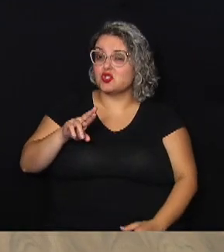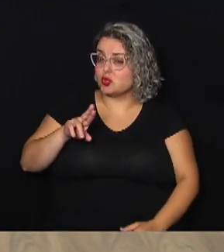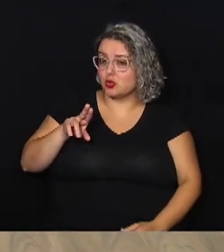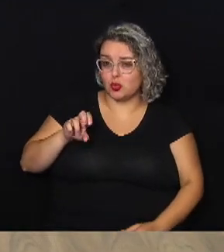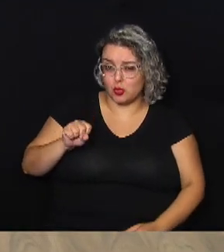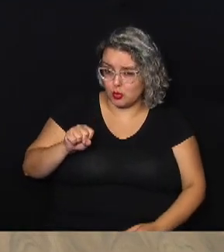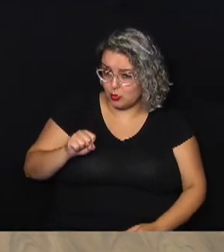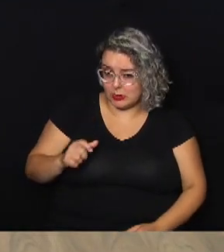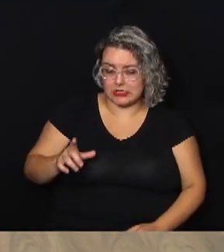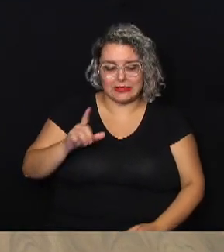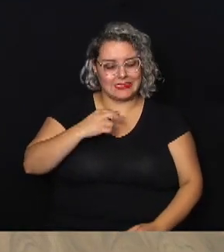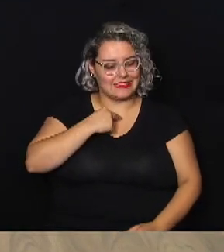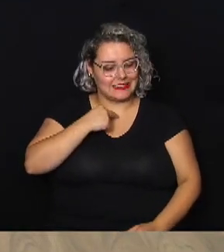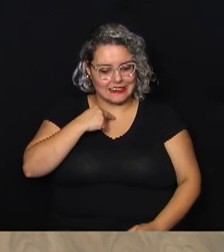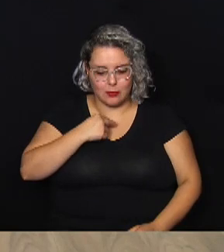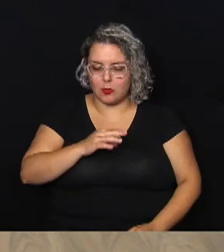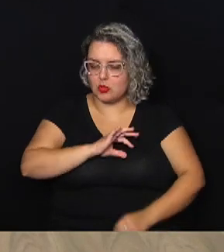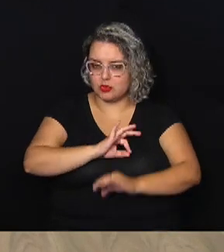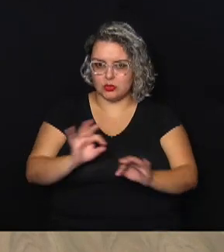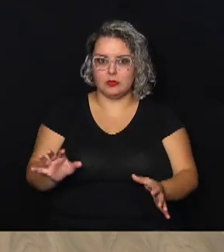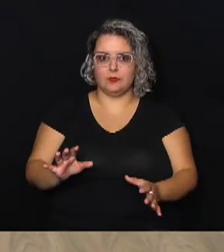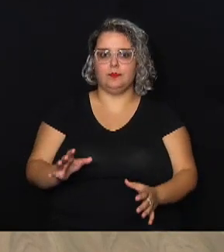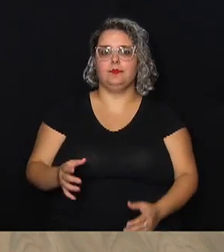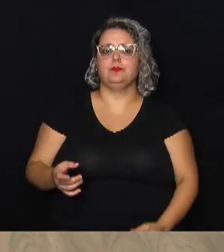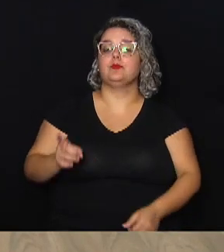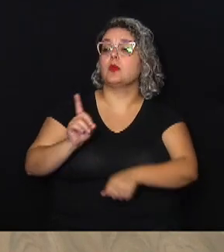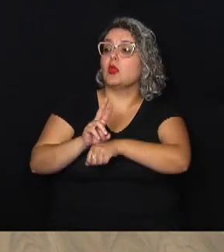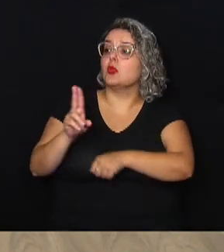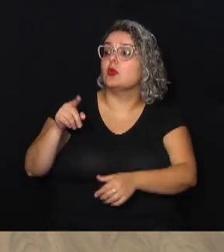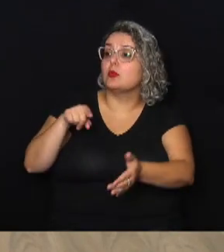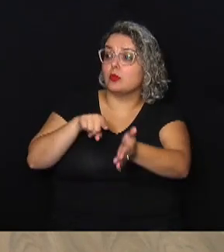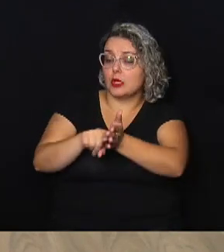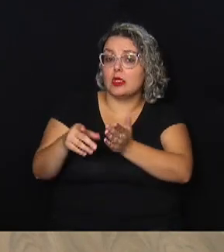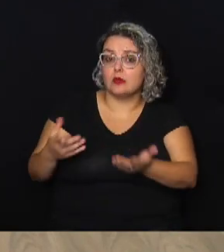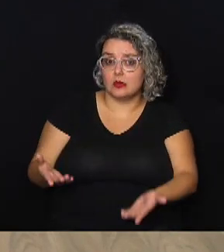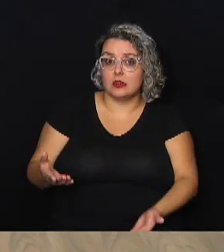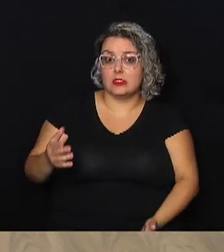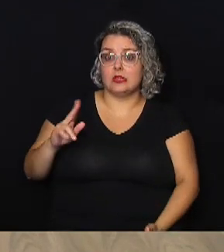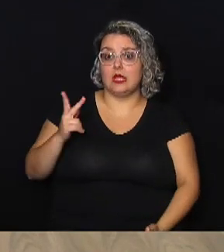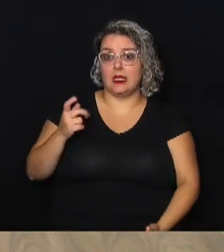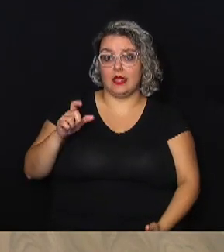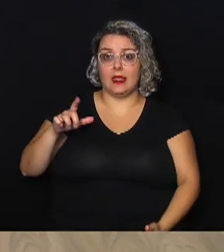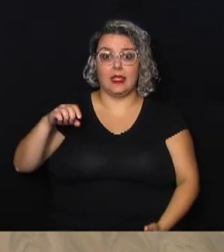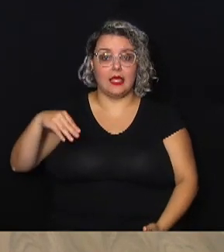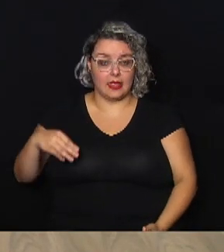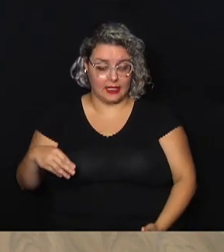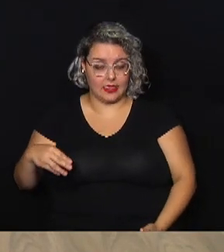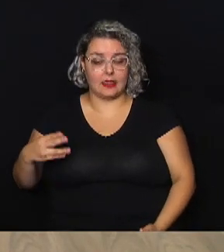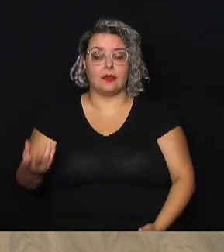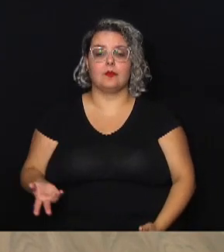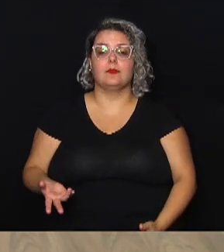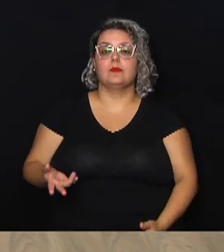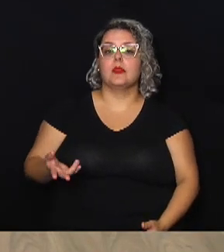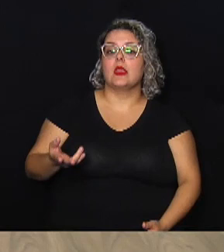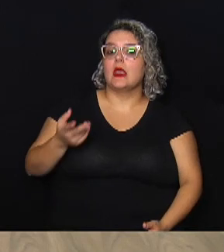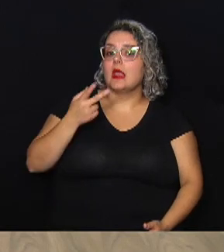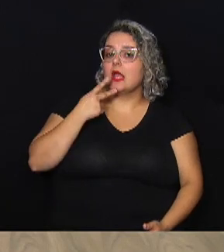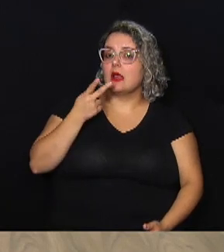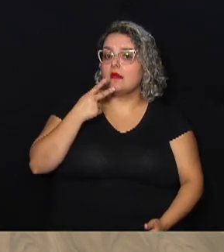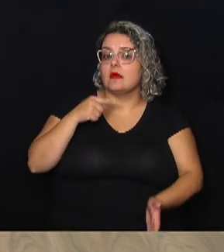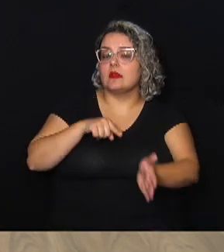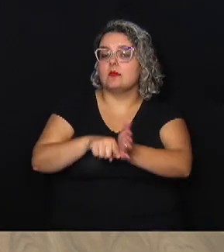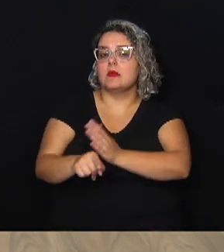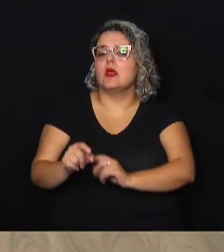Londres. Doutora, eu já vou perguntar também, fazer o questionamento aqui da Ellen, da região central aqui da cidade. Ela faz assim: o que